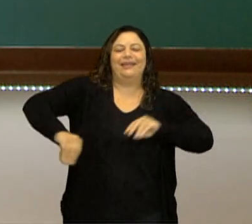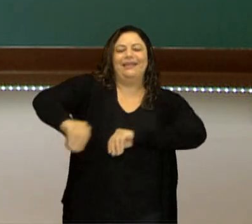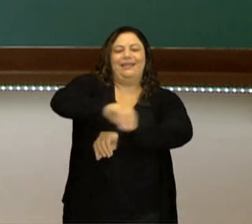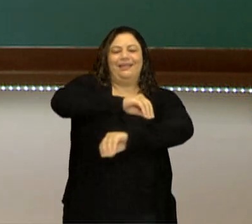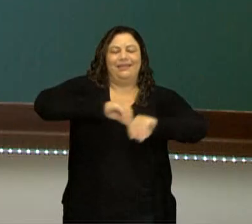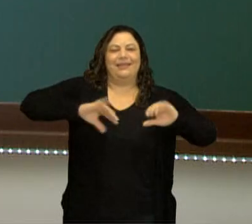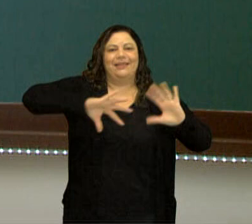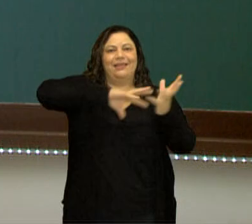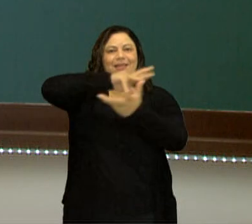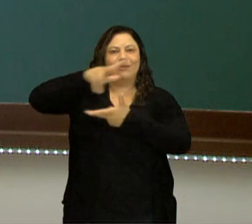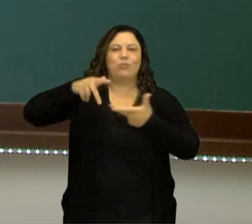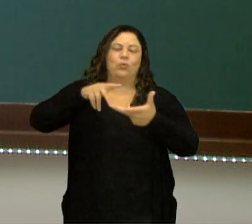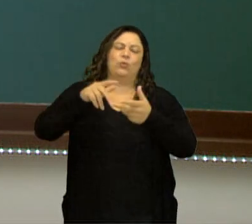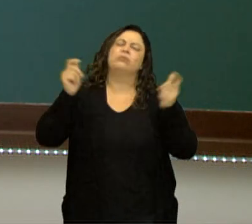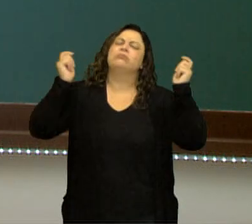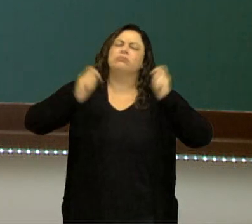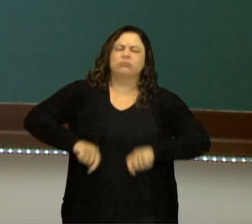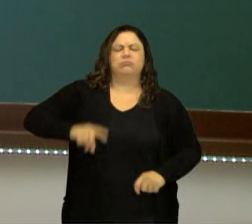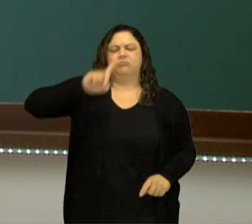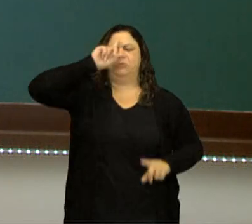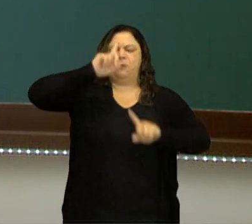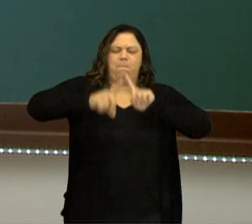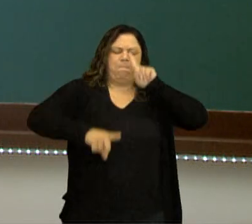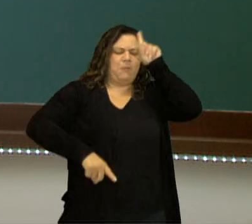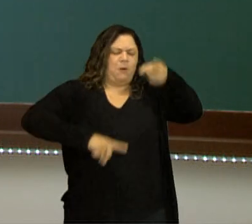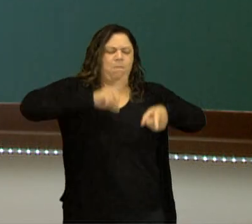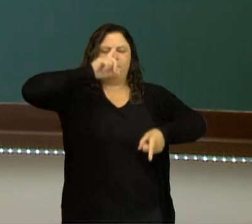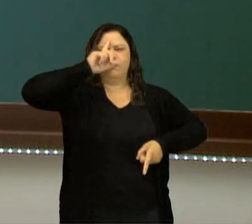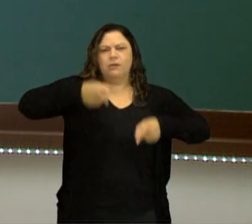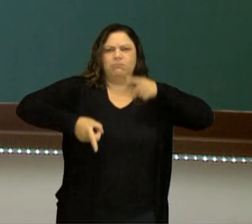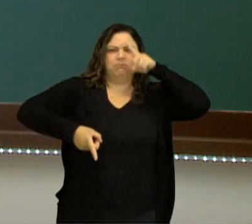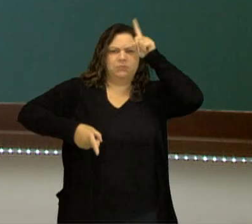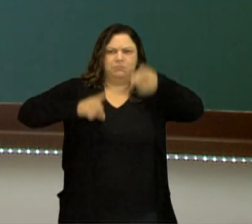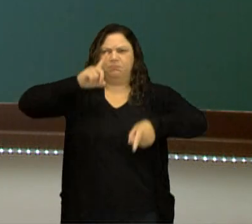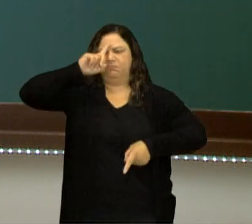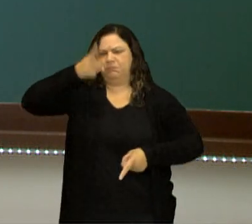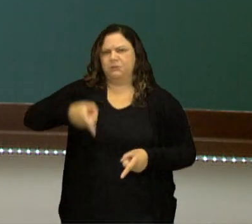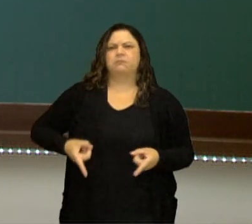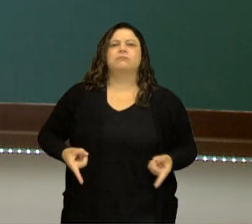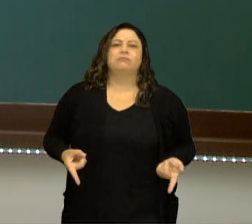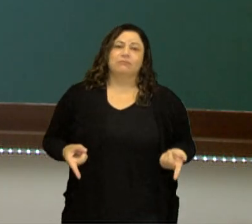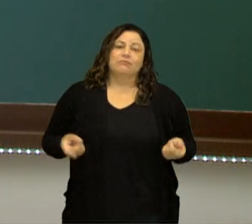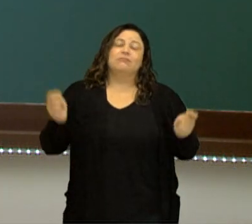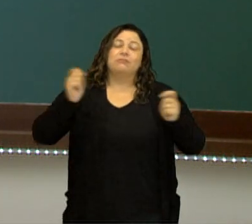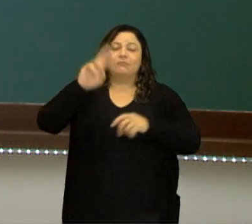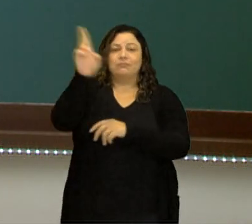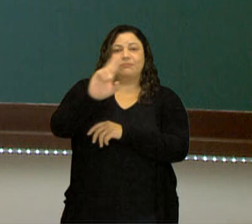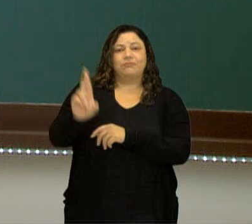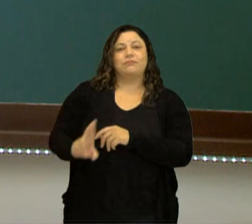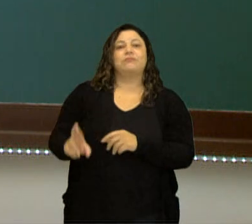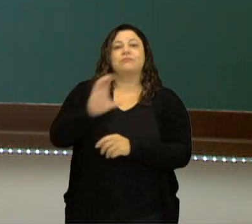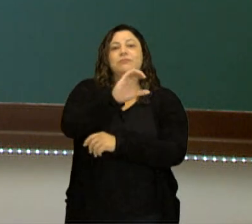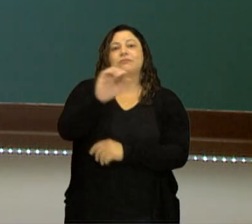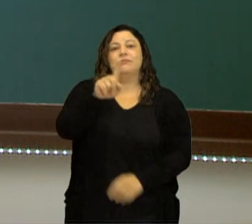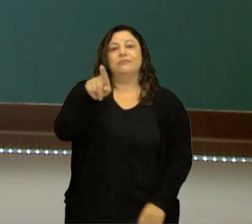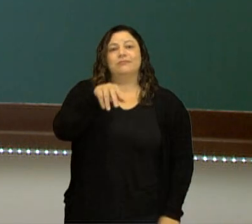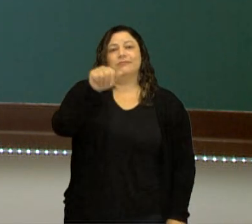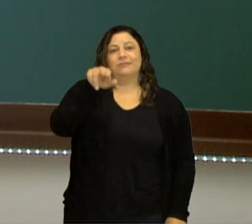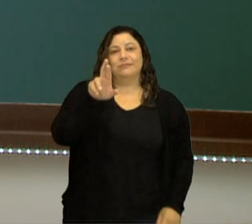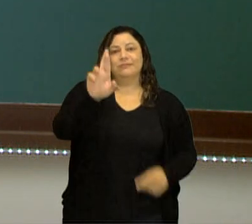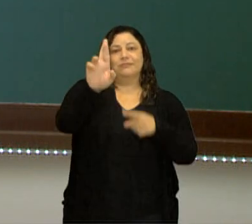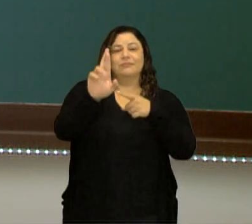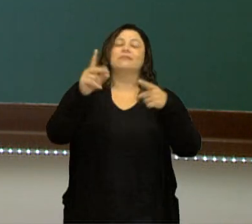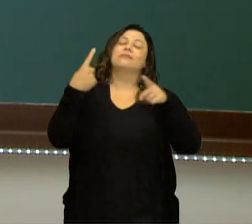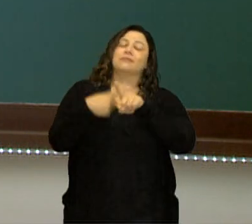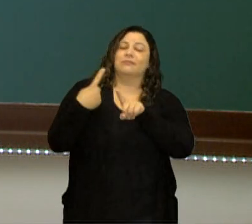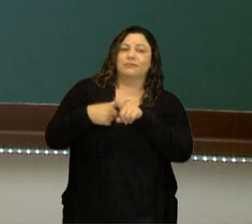certa maneira, abusar de sua autoridade. E lá na Rússia, eles deram esse nome czar, porque